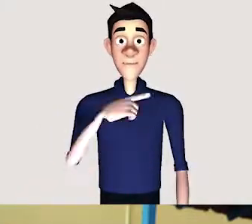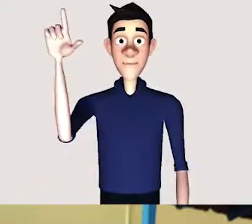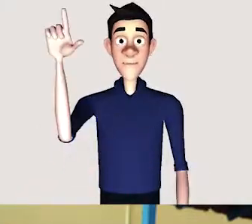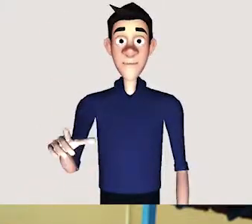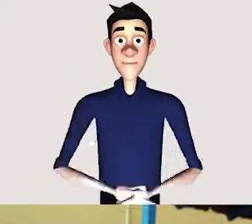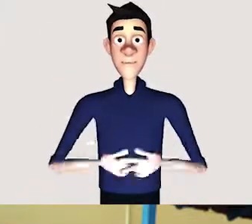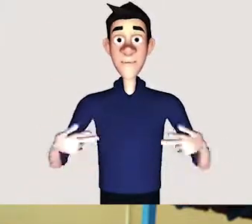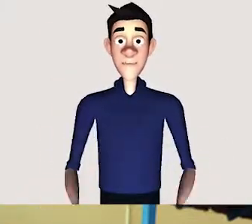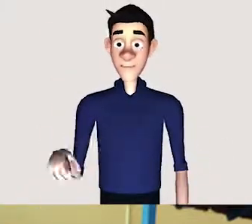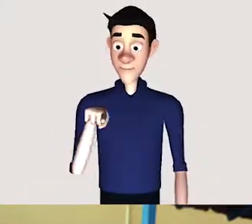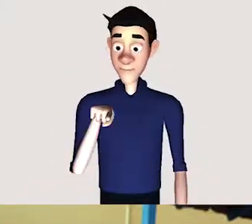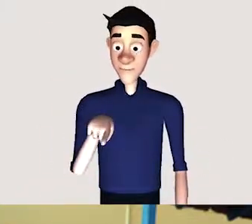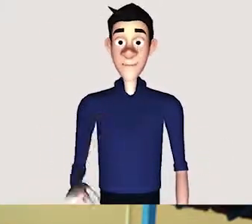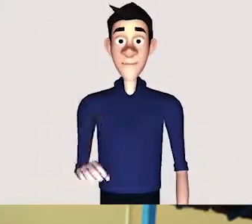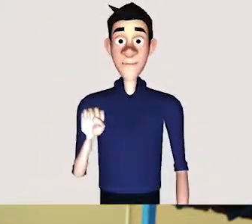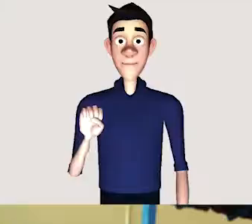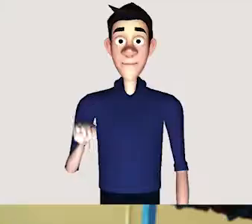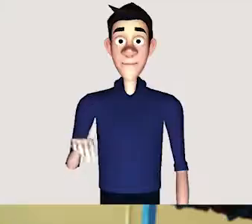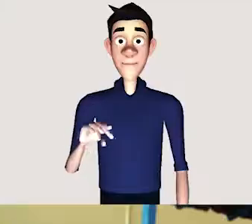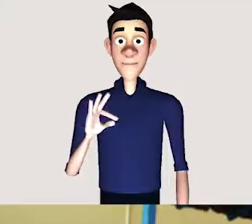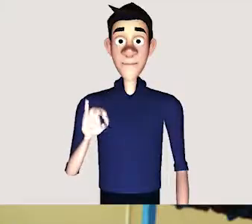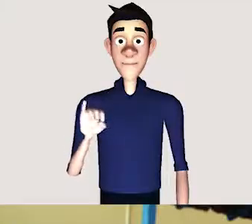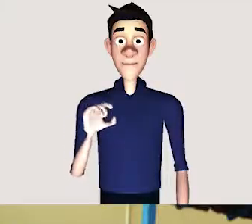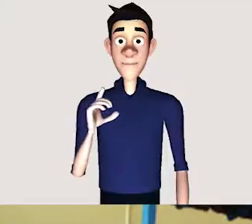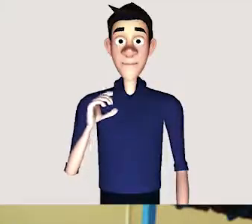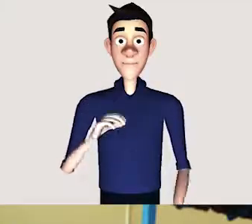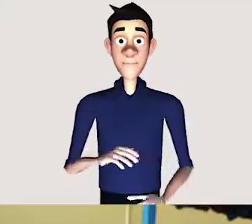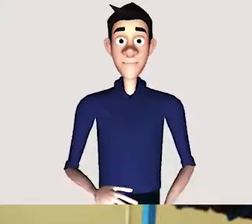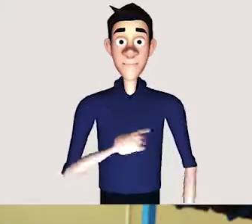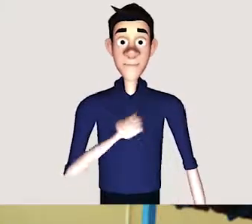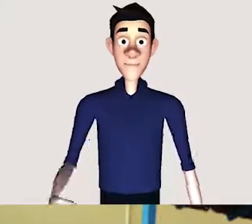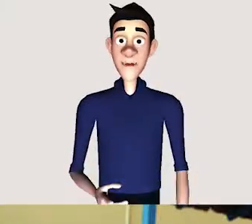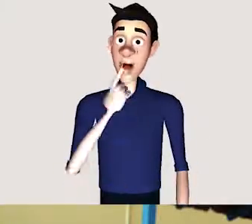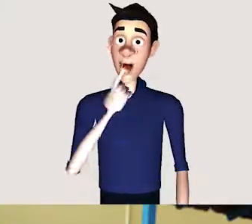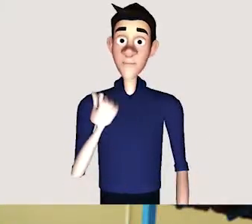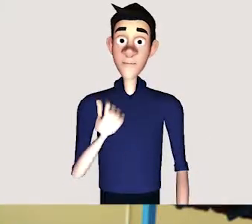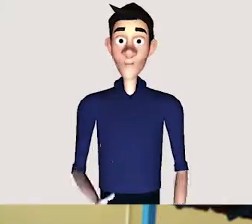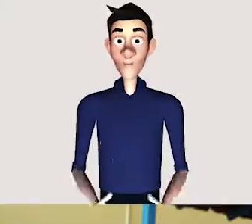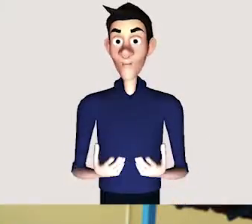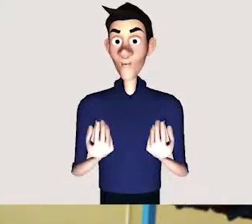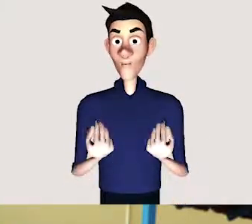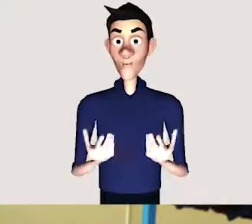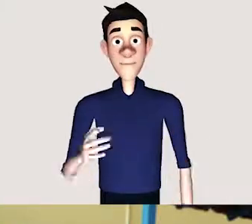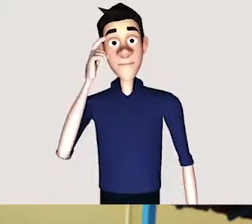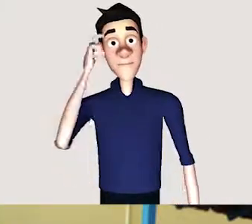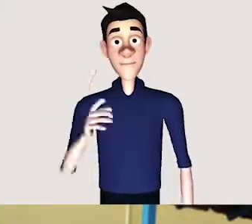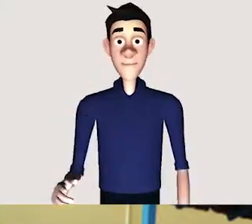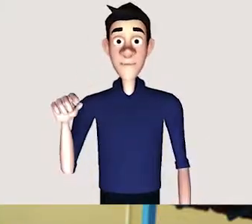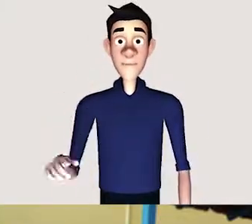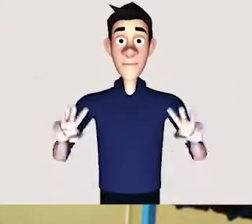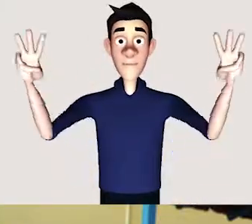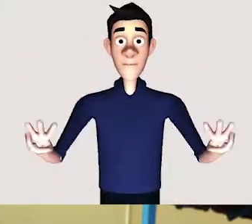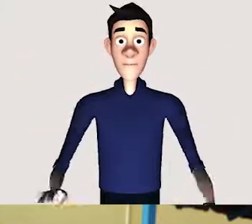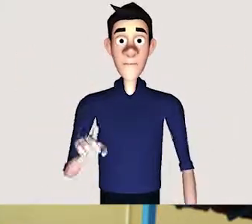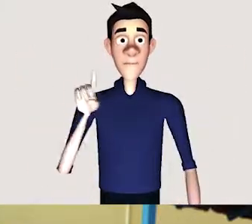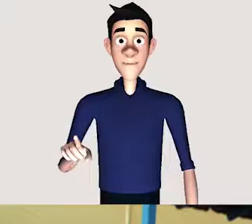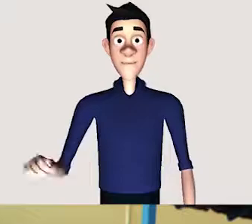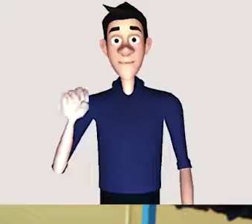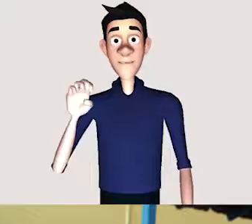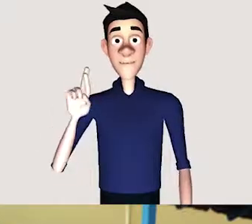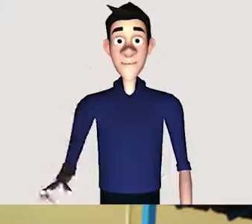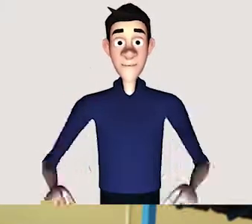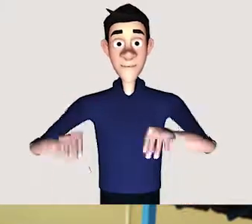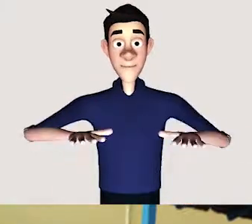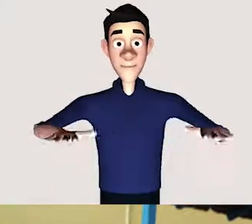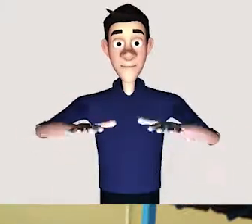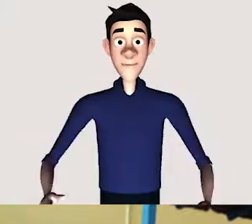museu não é o território do é. Ele é o território do e. Ele pode ser isso e